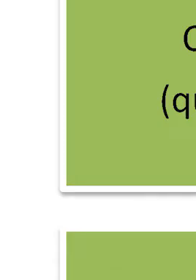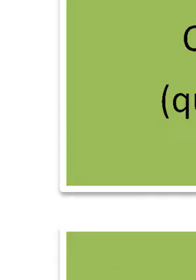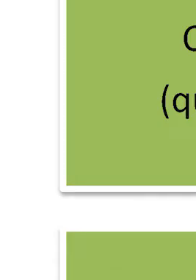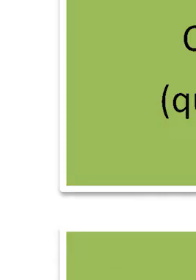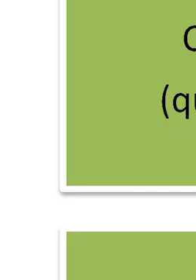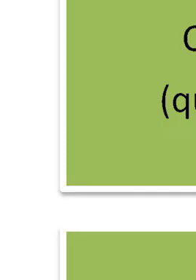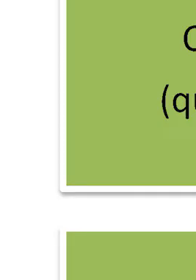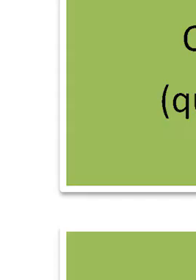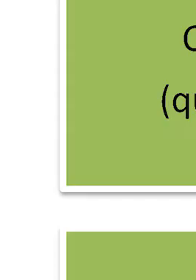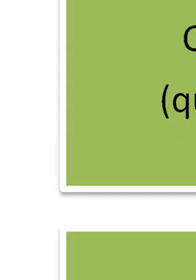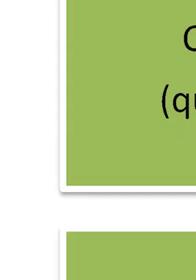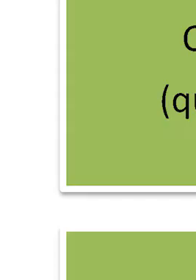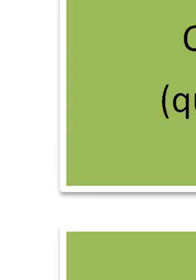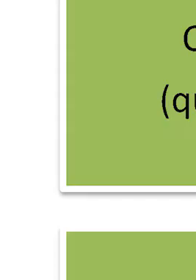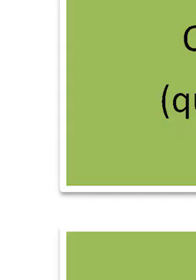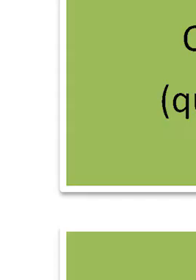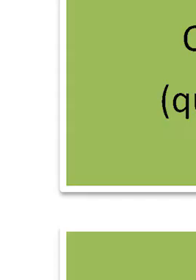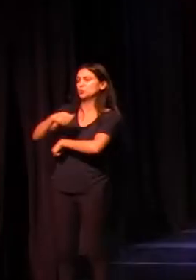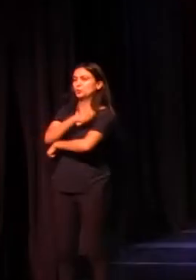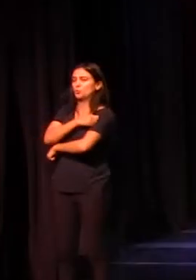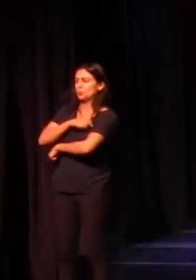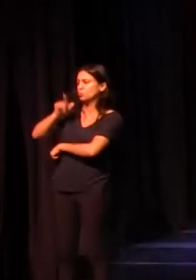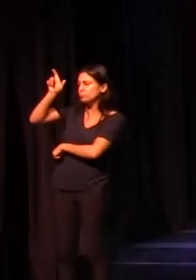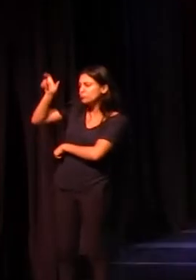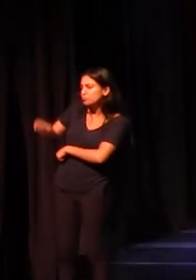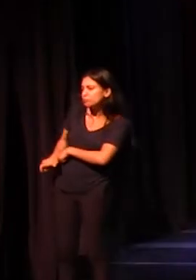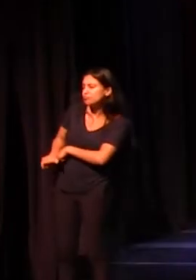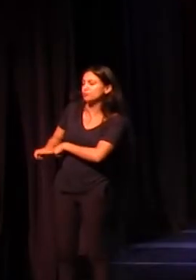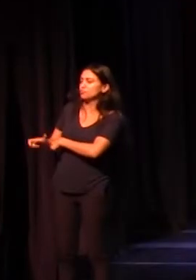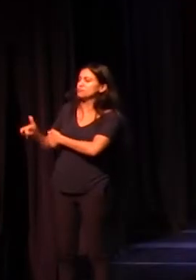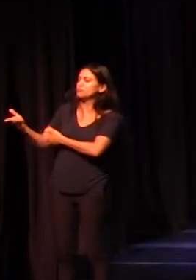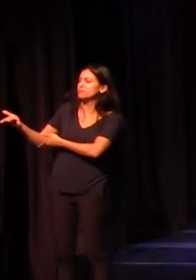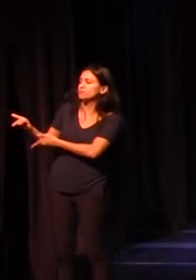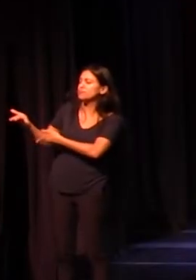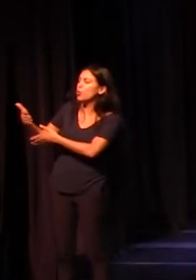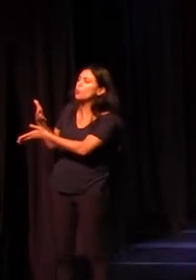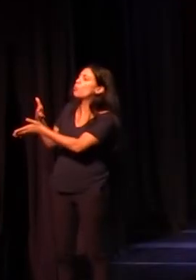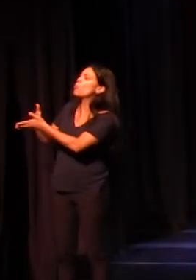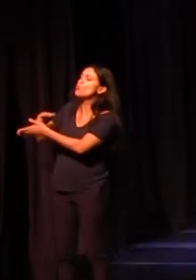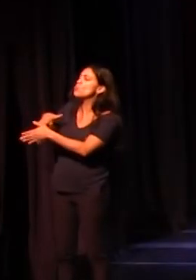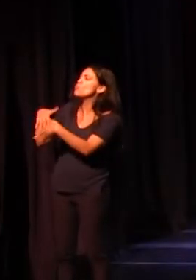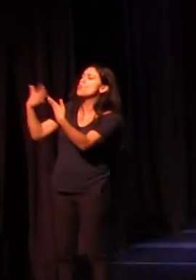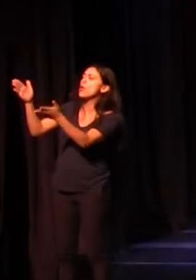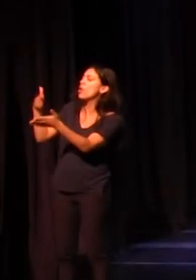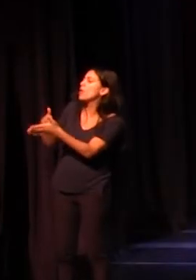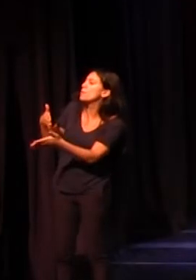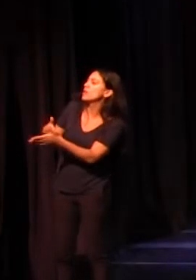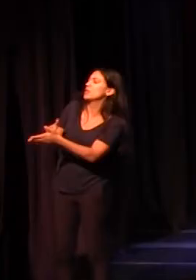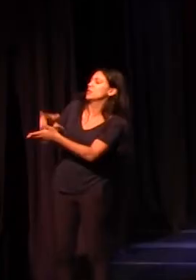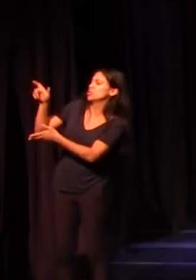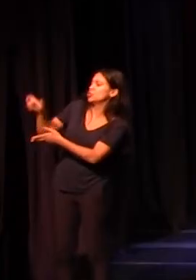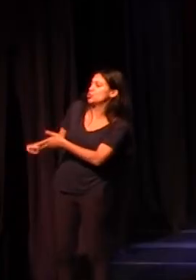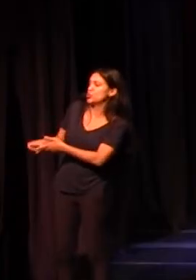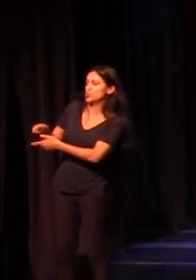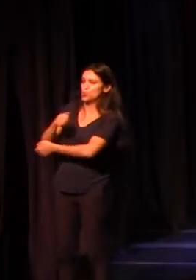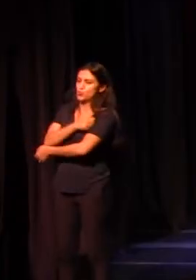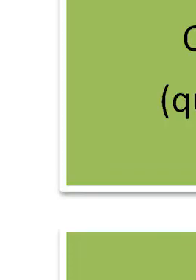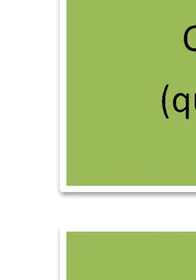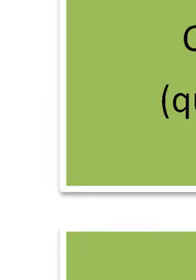alunos. Quais são os limites e até onde eu posso seguir com o meu aluno? Então, isso também o currículo traz para nós.